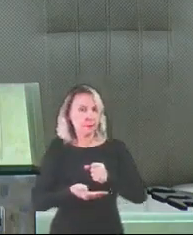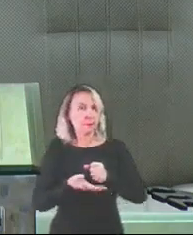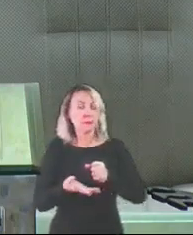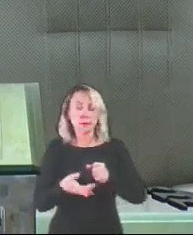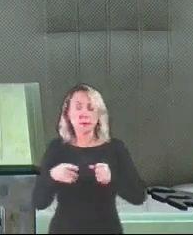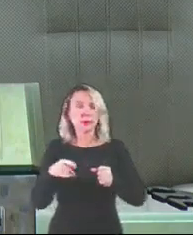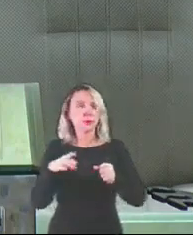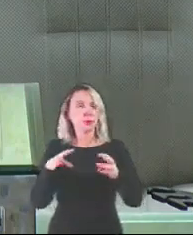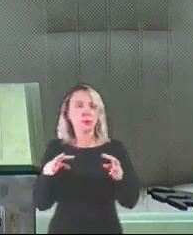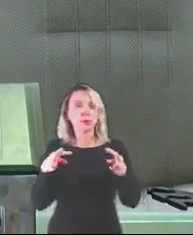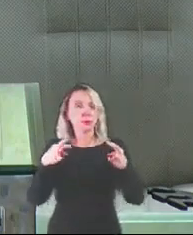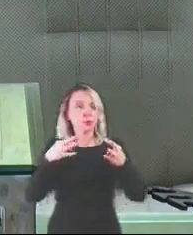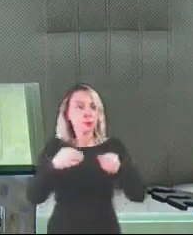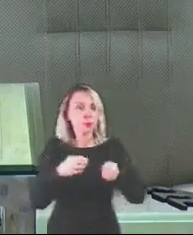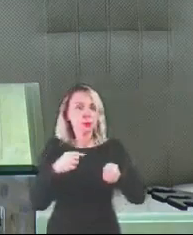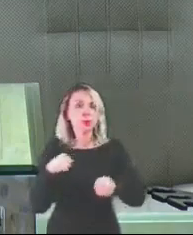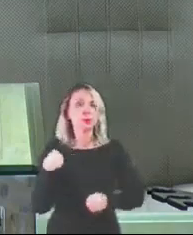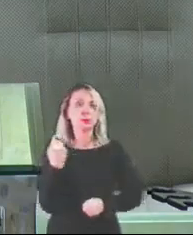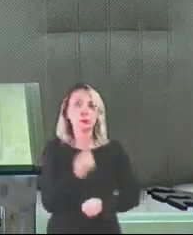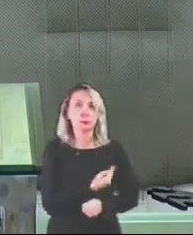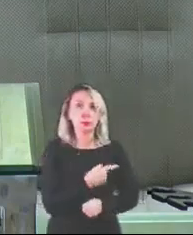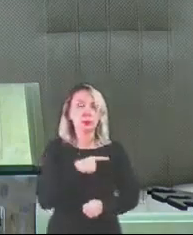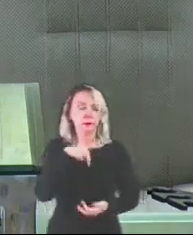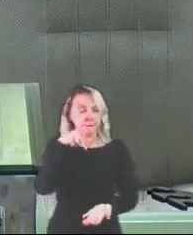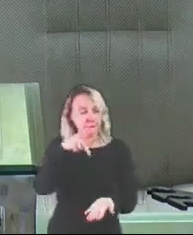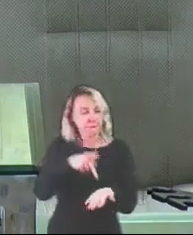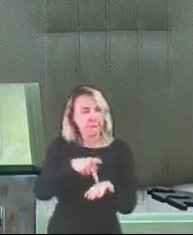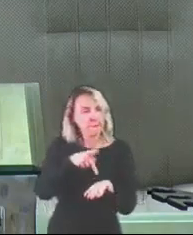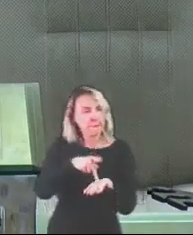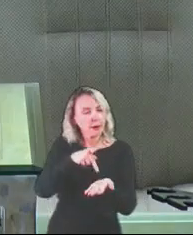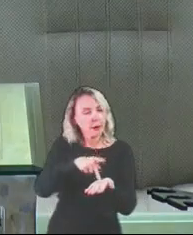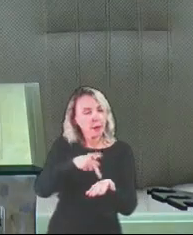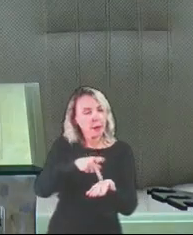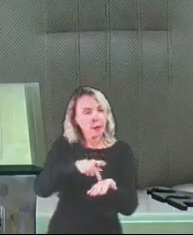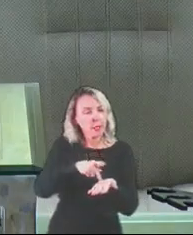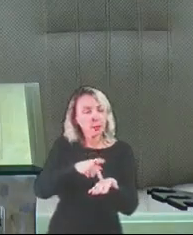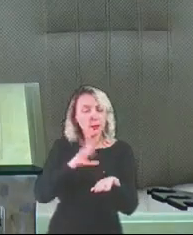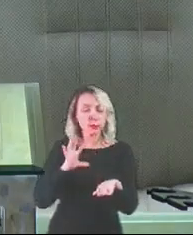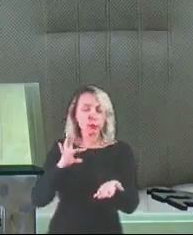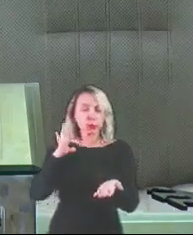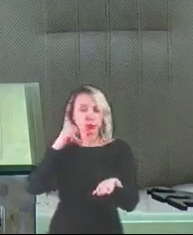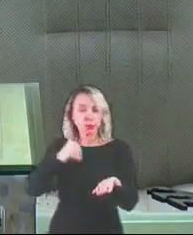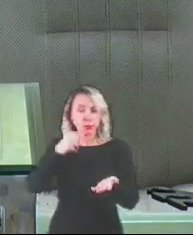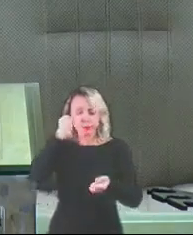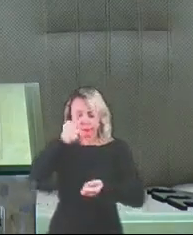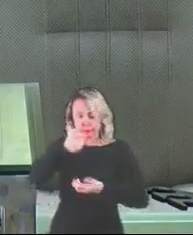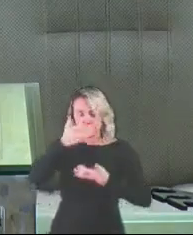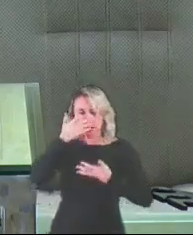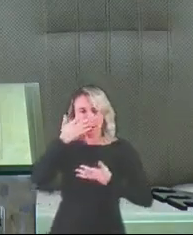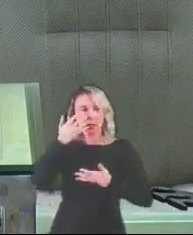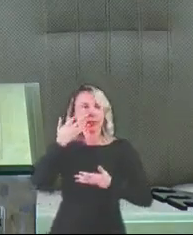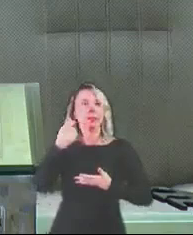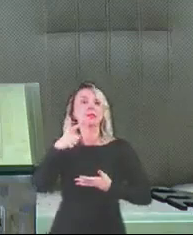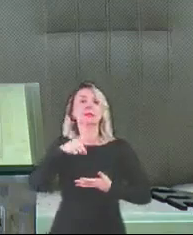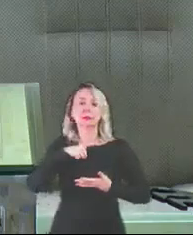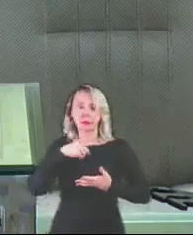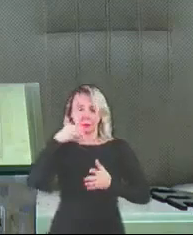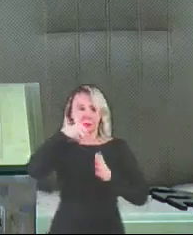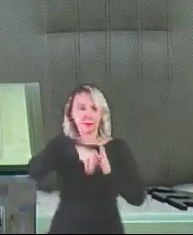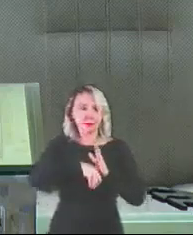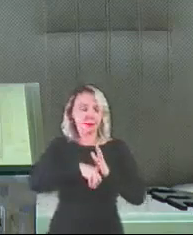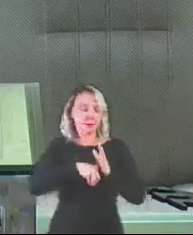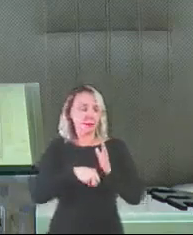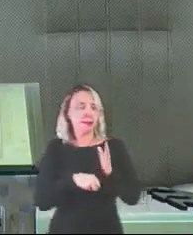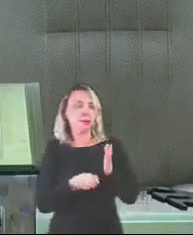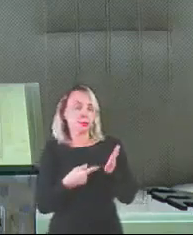Tudo aquilo que a gente tem como verdadeiro, tudo aquilo que a gente tem como revelativo, está dentro do credo.